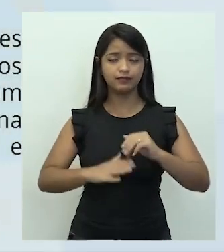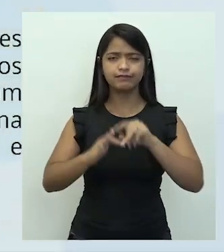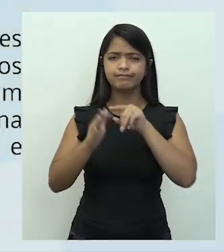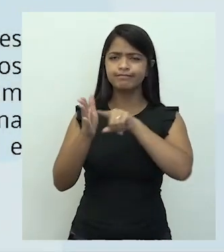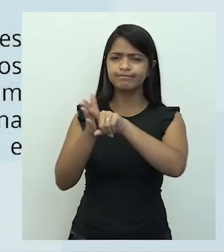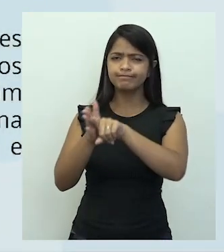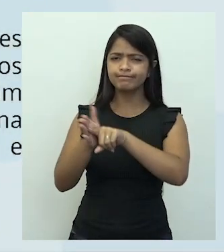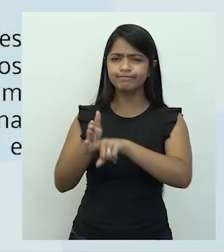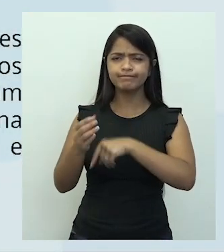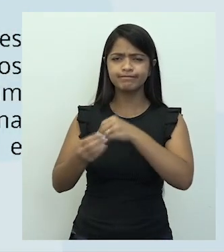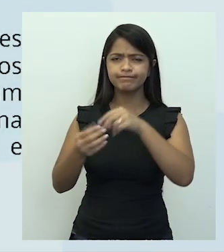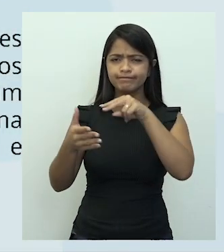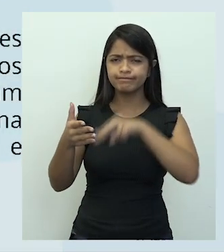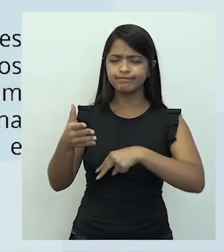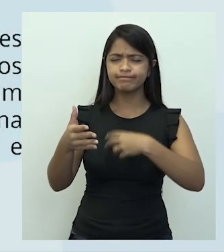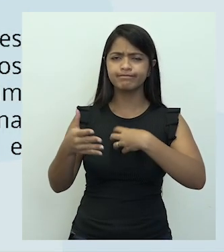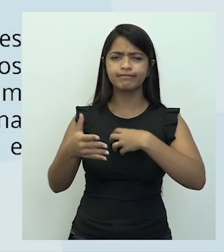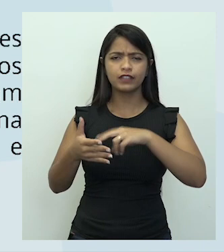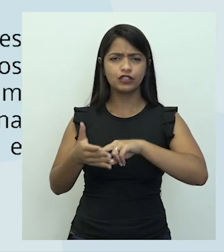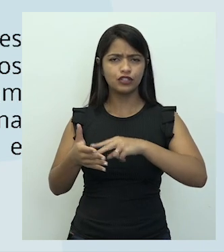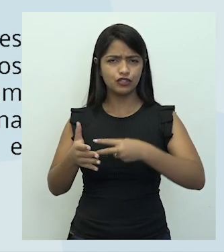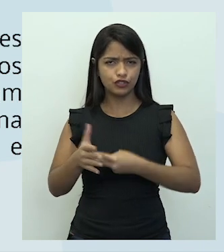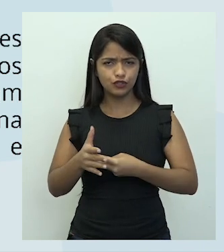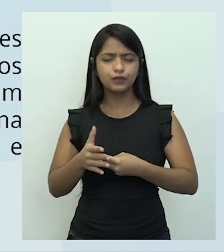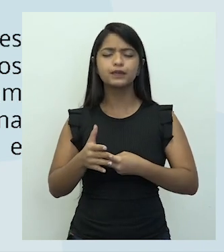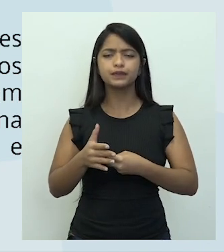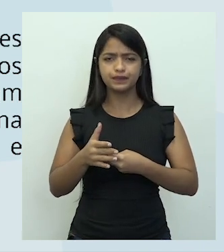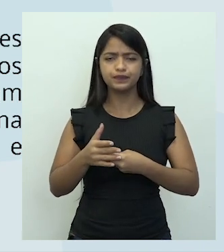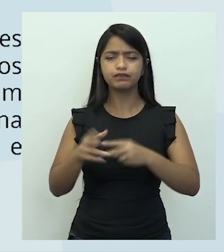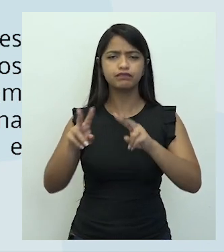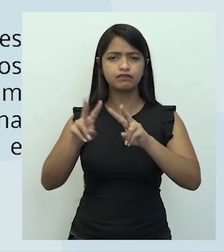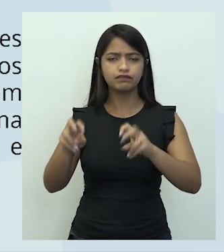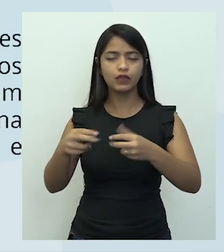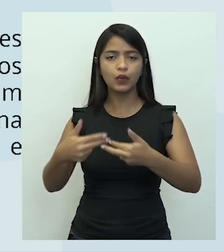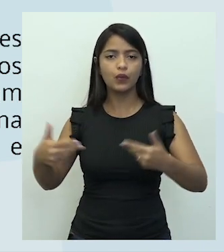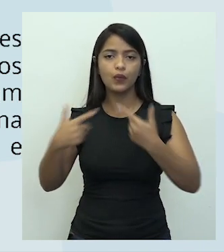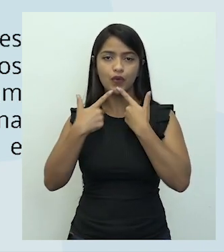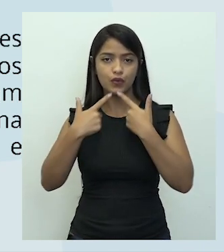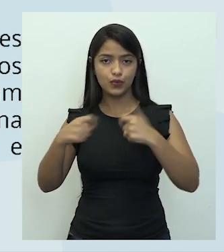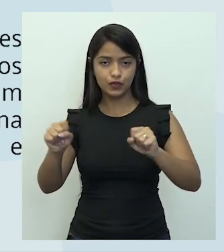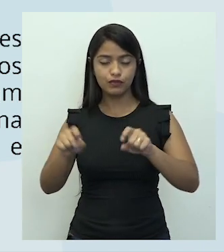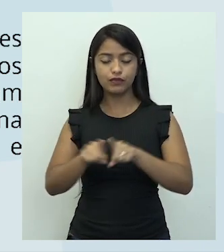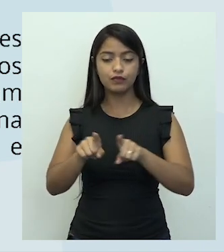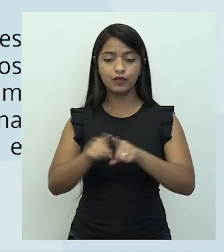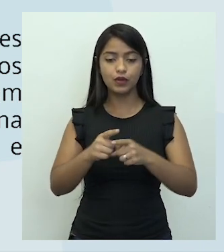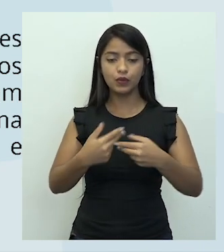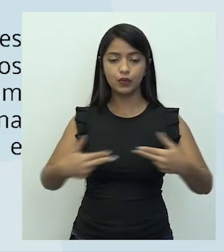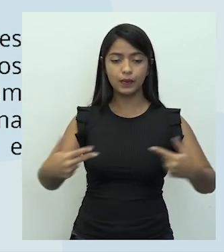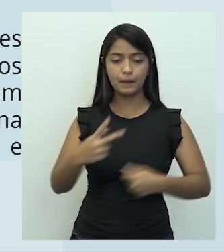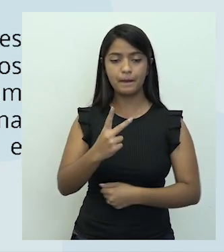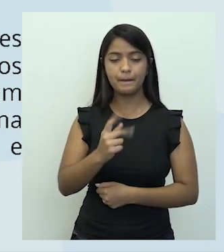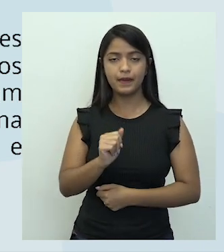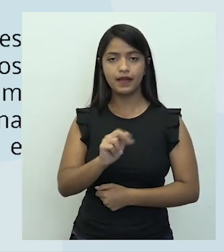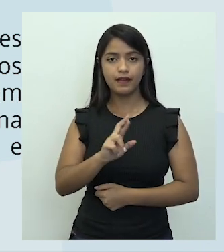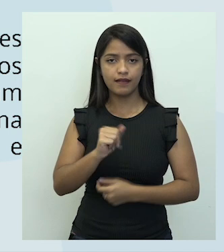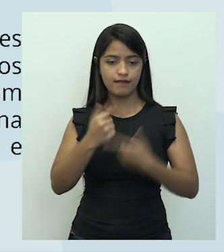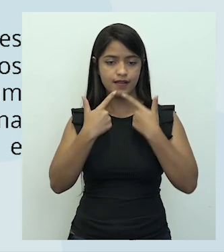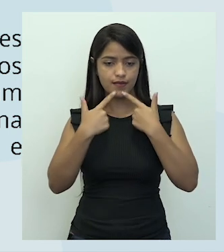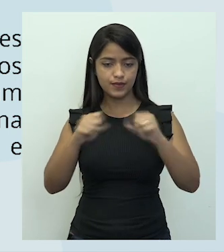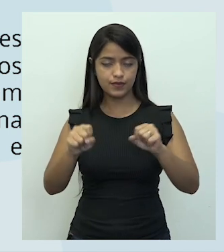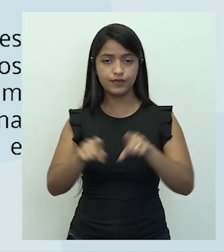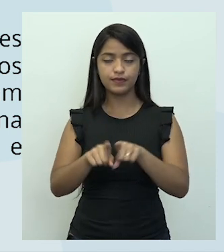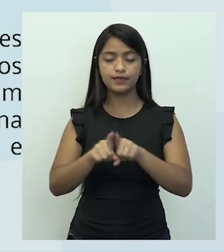sentido decorrentes da interação entre os elementos linguísticos e os recursos paralinguísticos e cinésicos, que funcionam